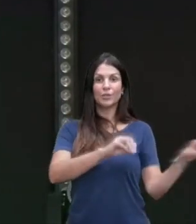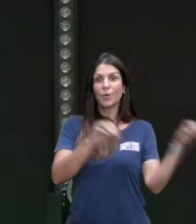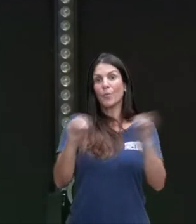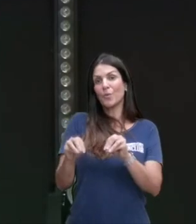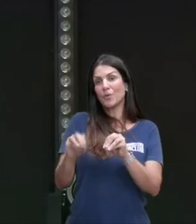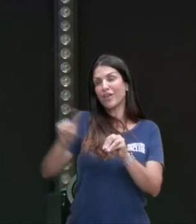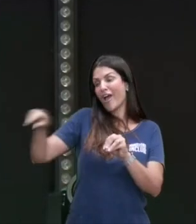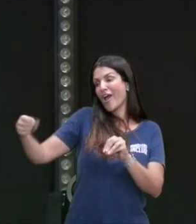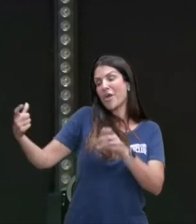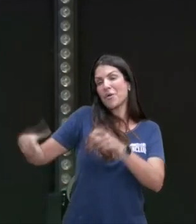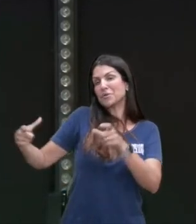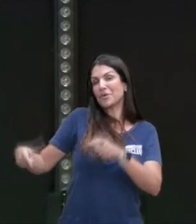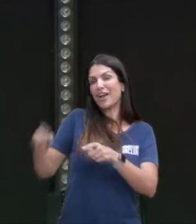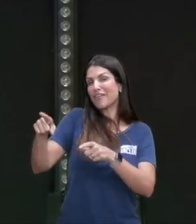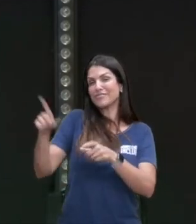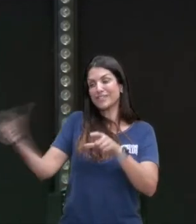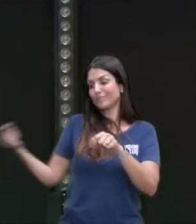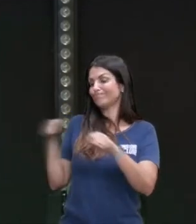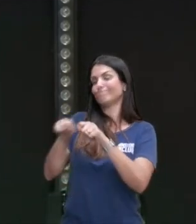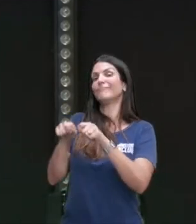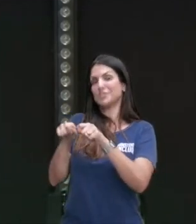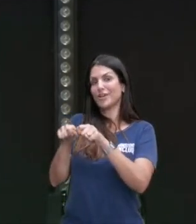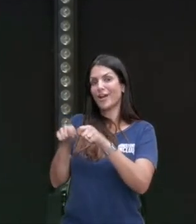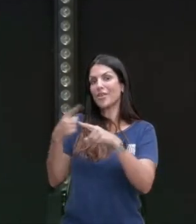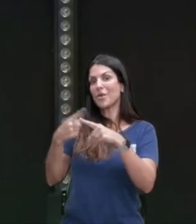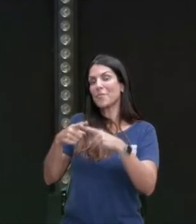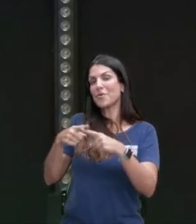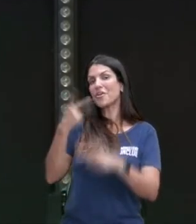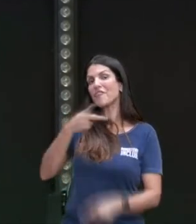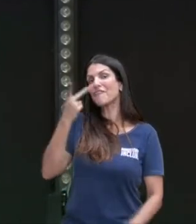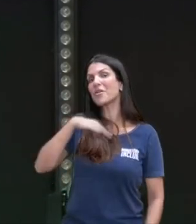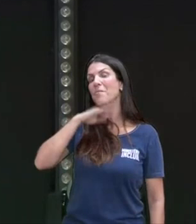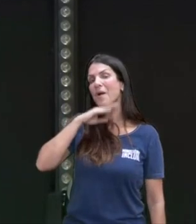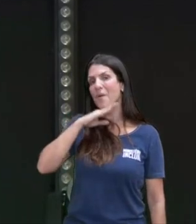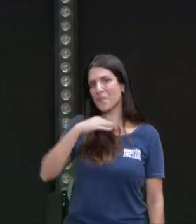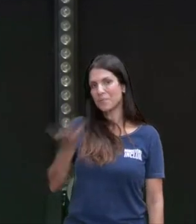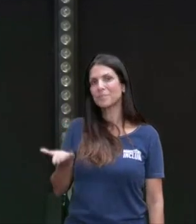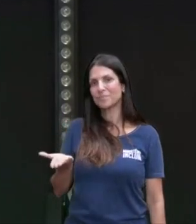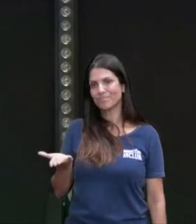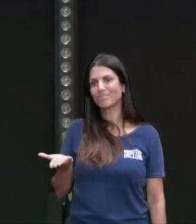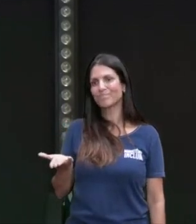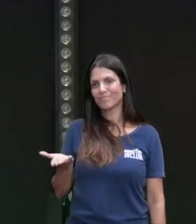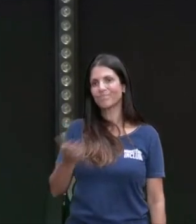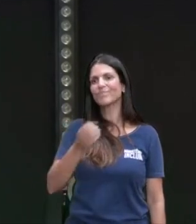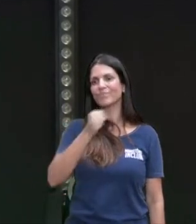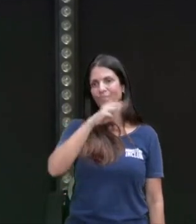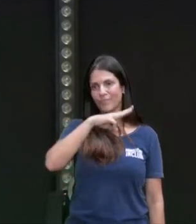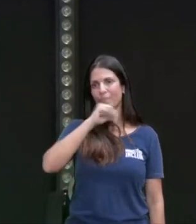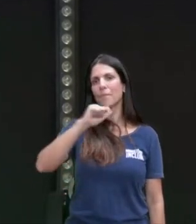e o mundo dá muita Volta e você não pode ficar de